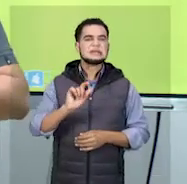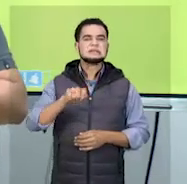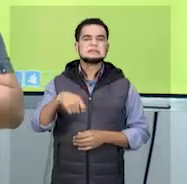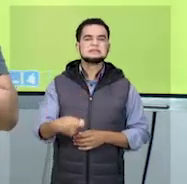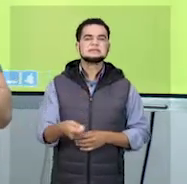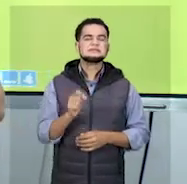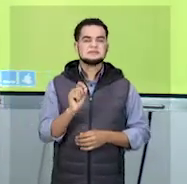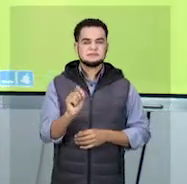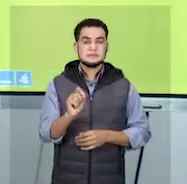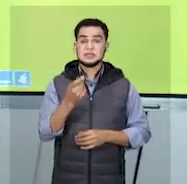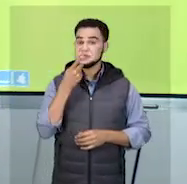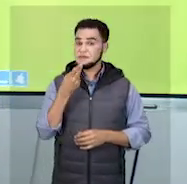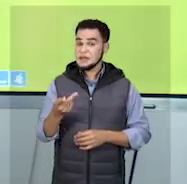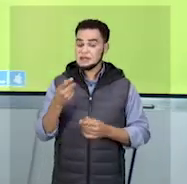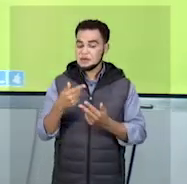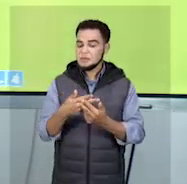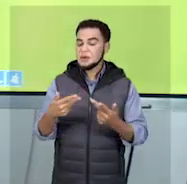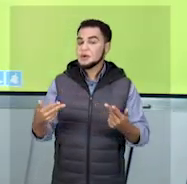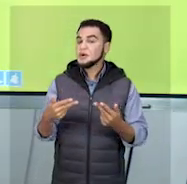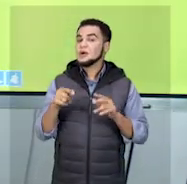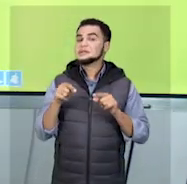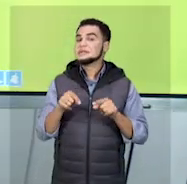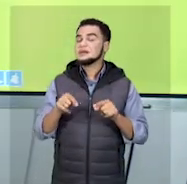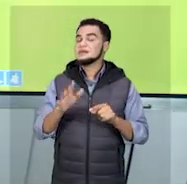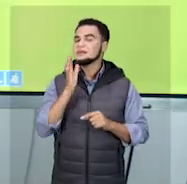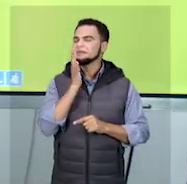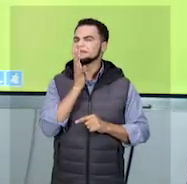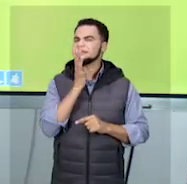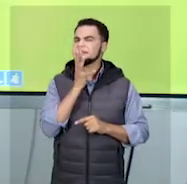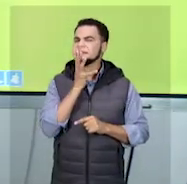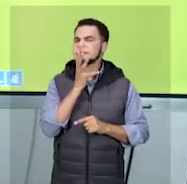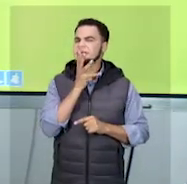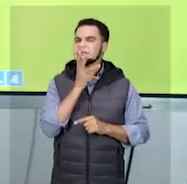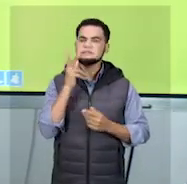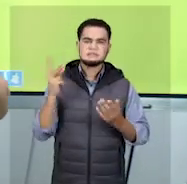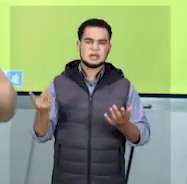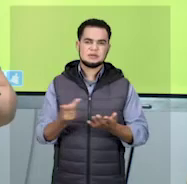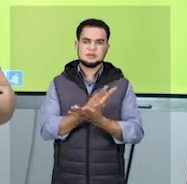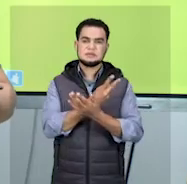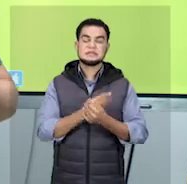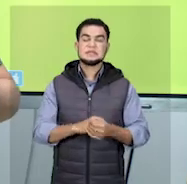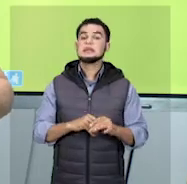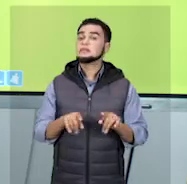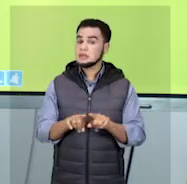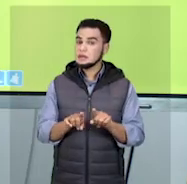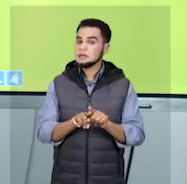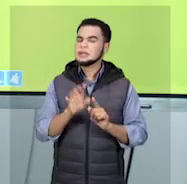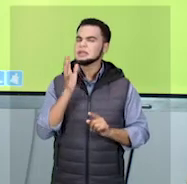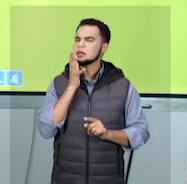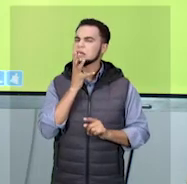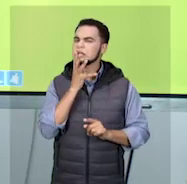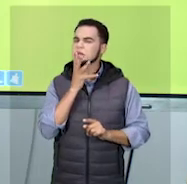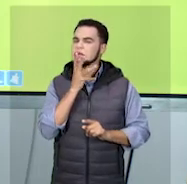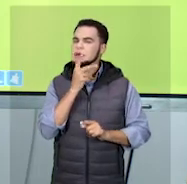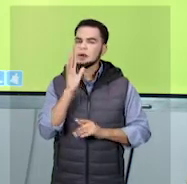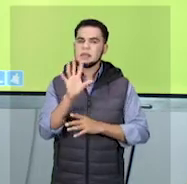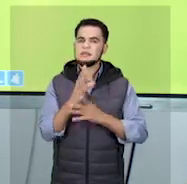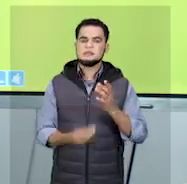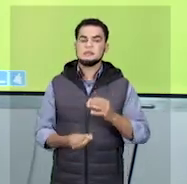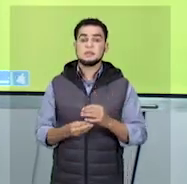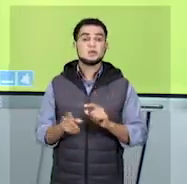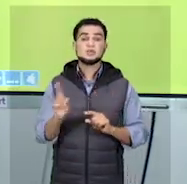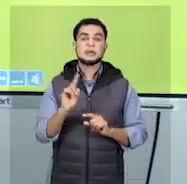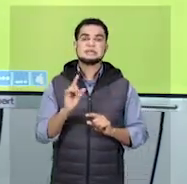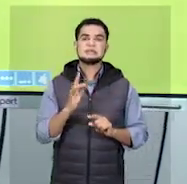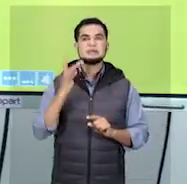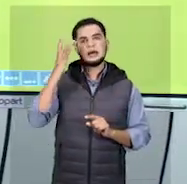algo que demora para acontecer e demora também para sumir. Então, ninguém acordou em